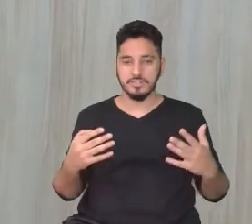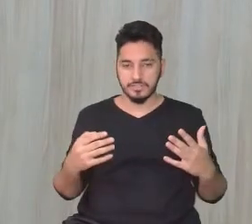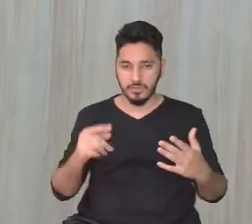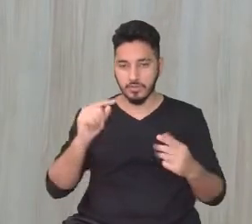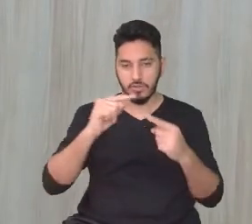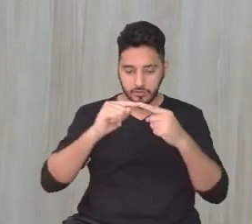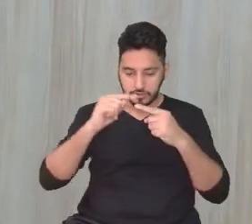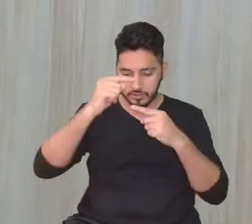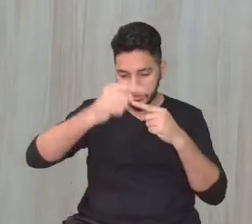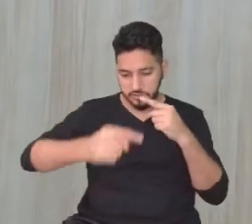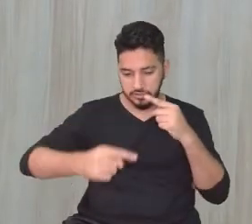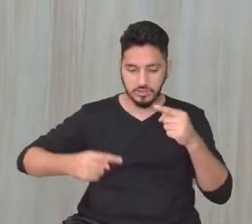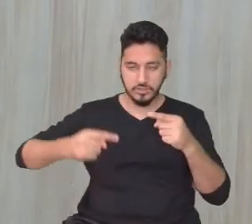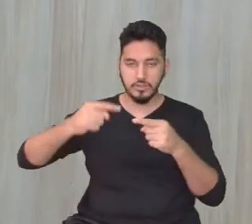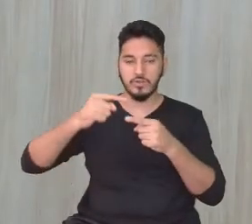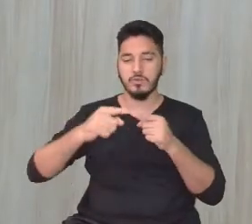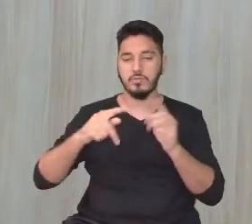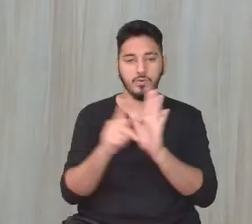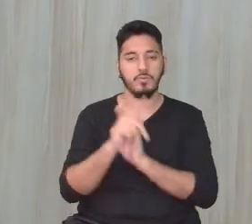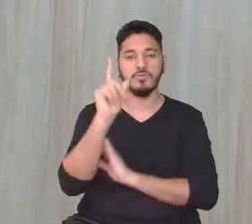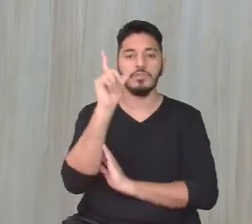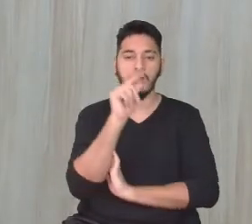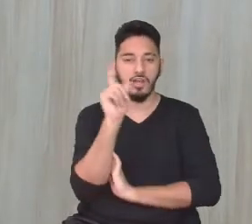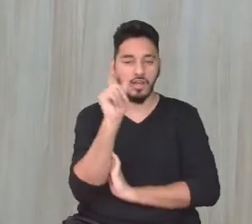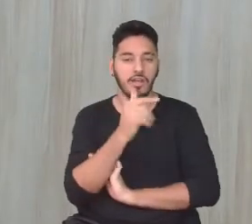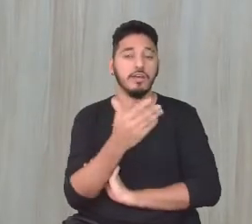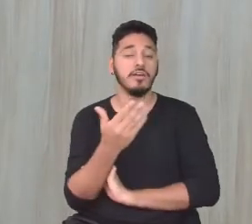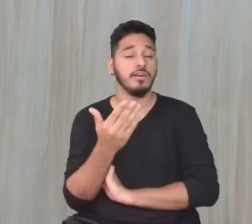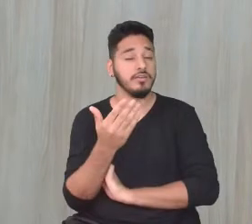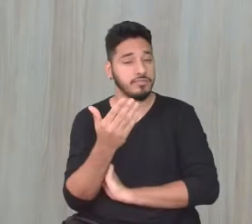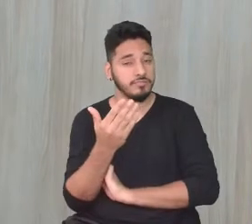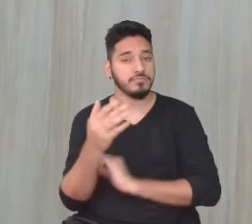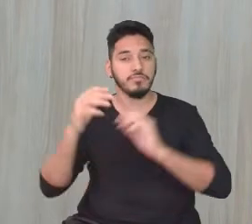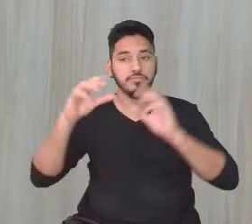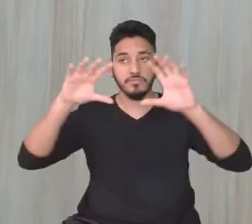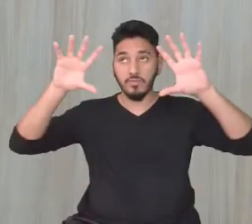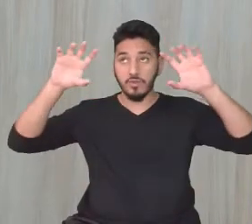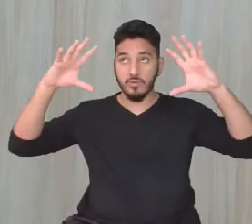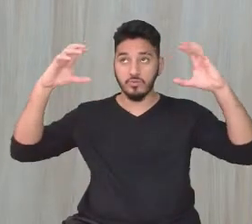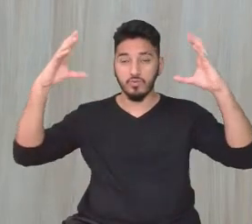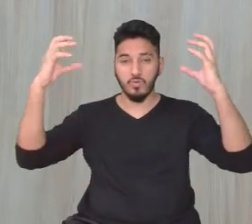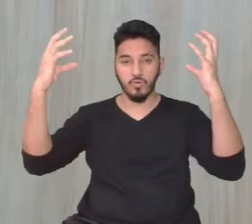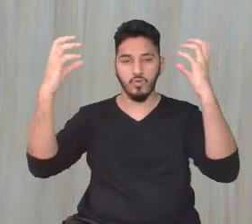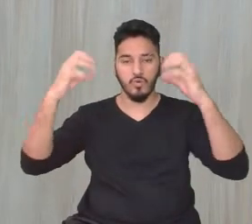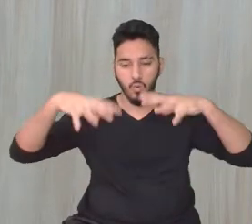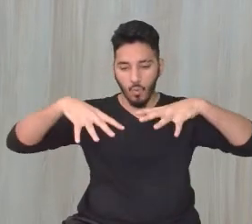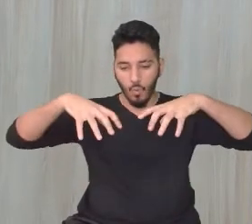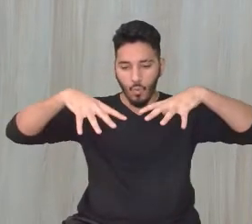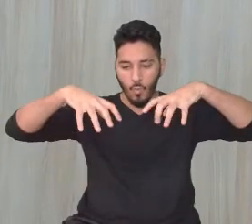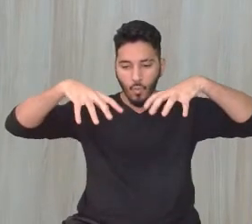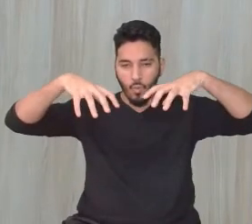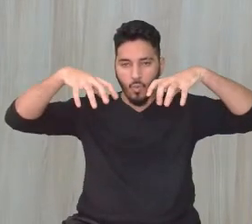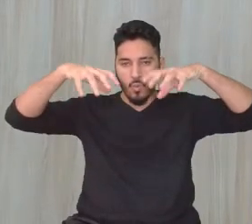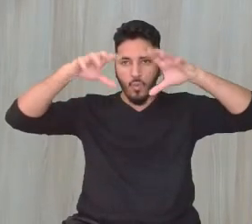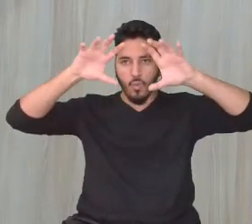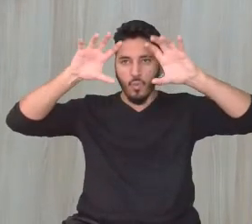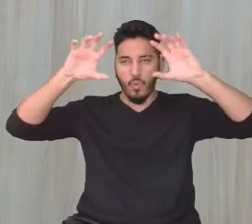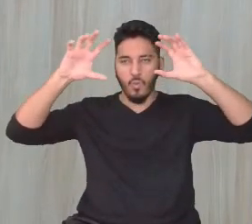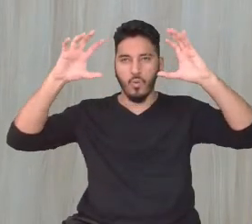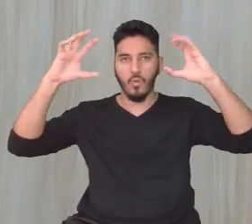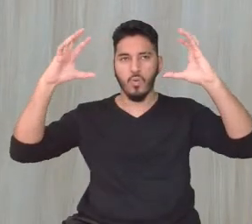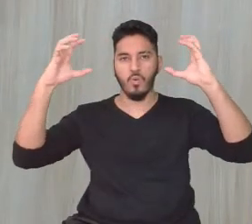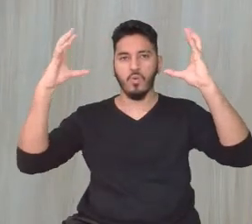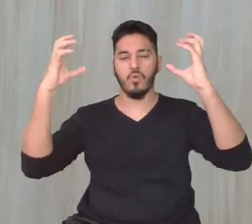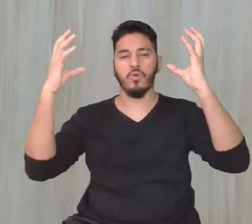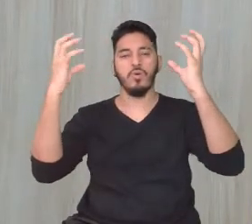o ciclo hidrológico né da processo da das nuvens que se forma e condensa é aquela palavra que eu